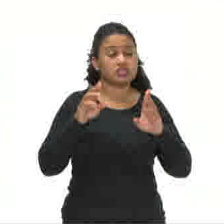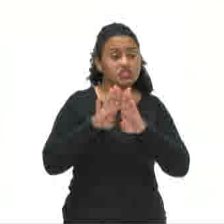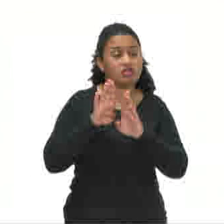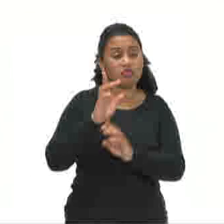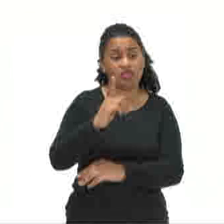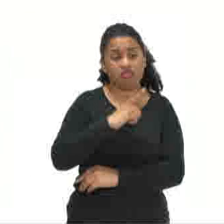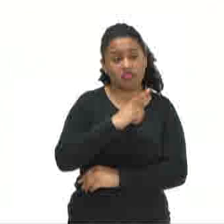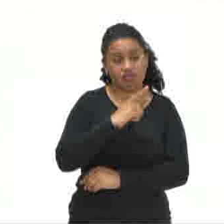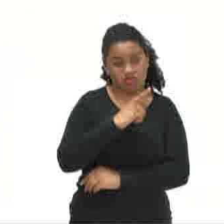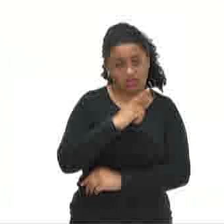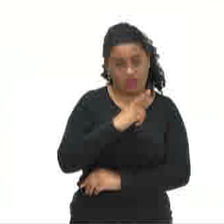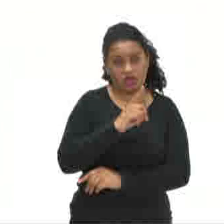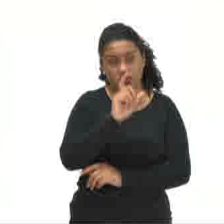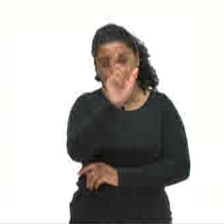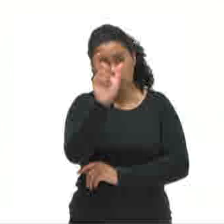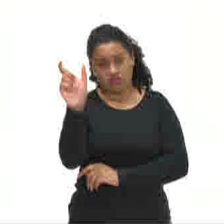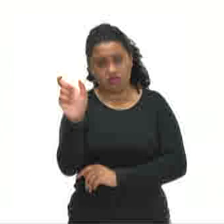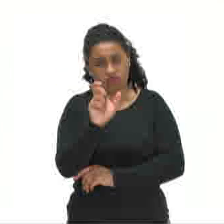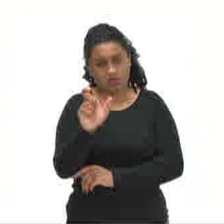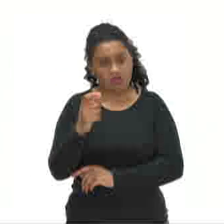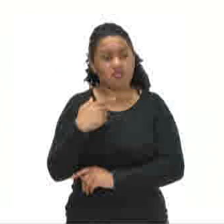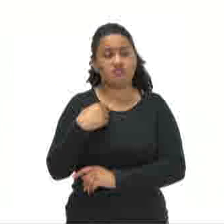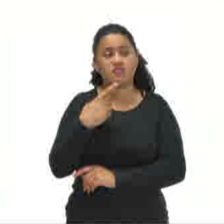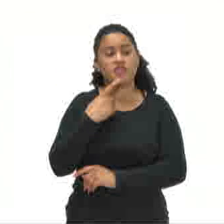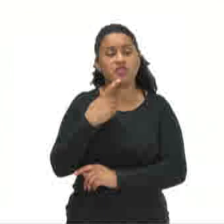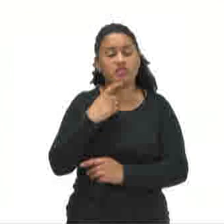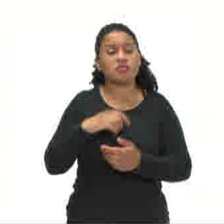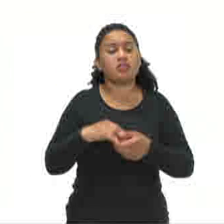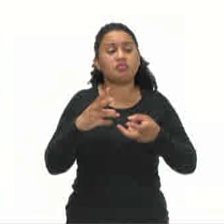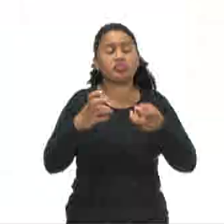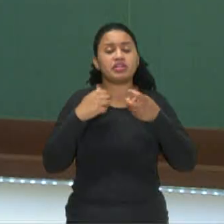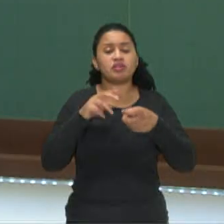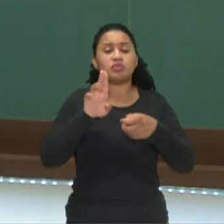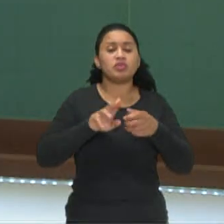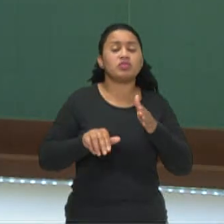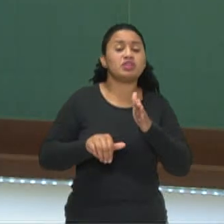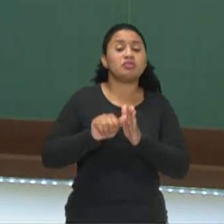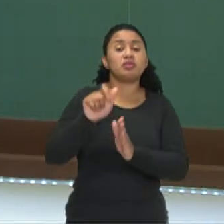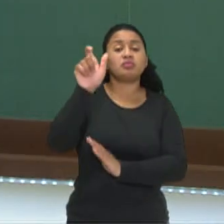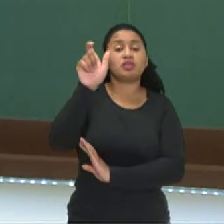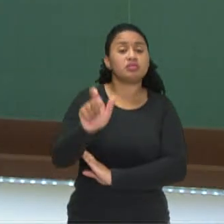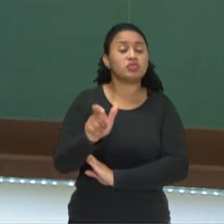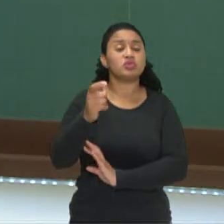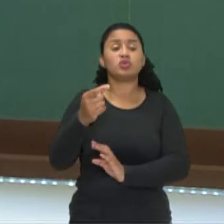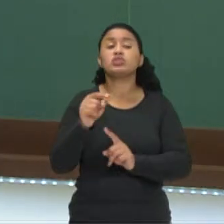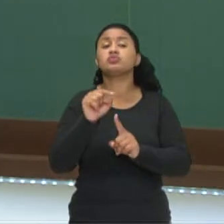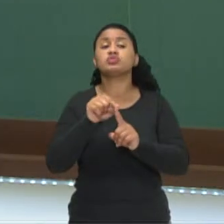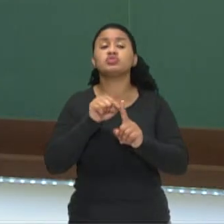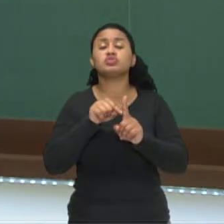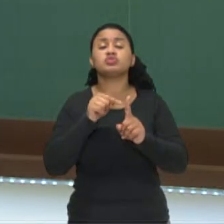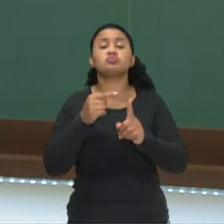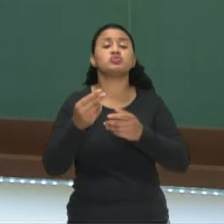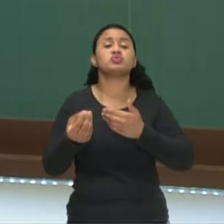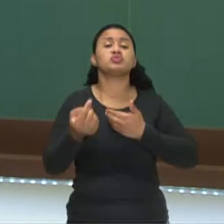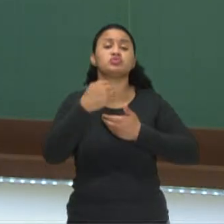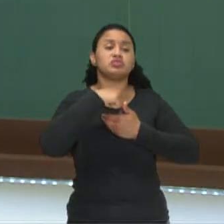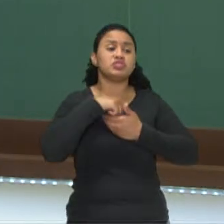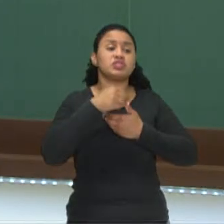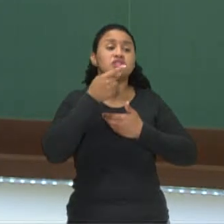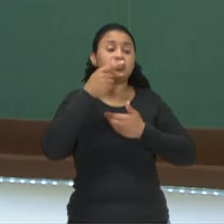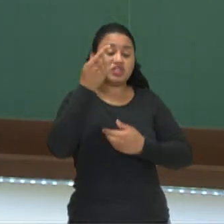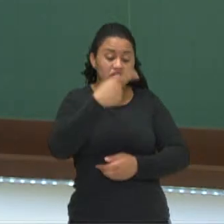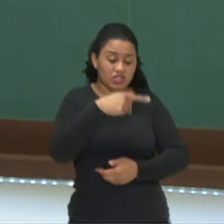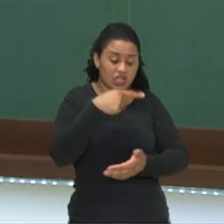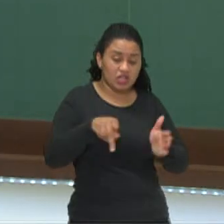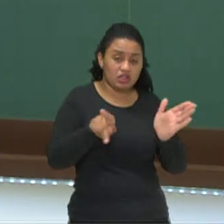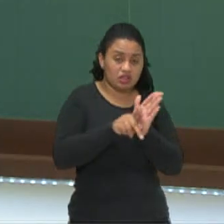mereço desculpas, pois nunca tive essa intenção. Perceba que ele usa a primeira pessoa, subjetivo, ele está falando dele